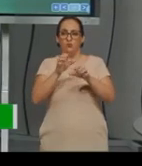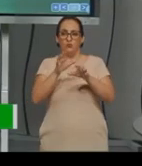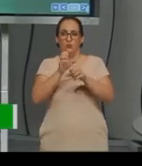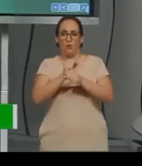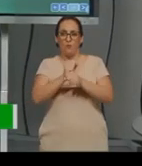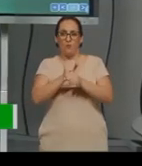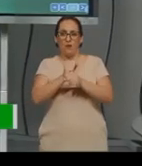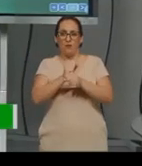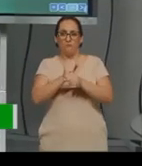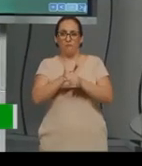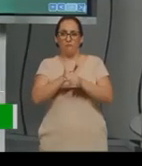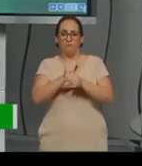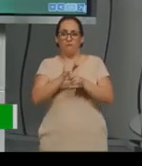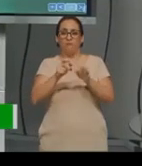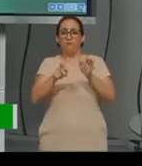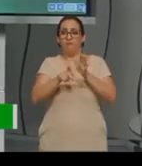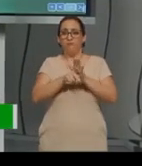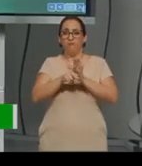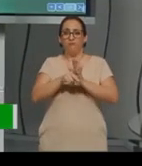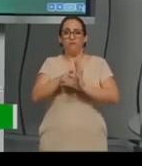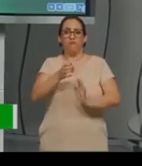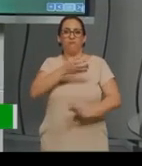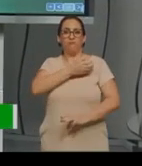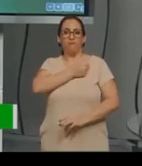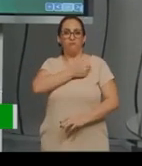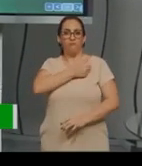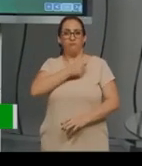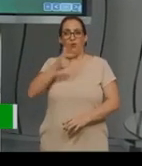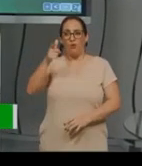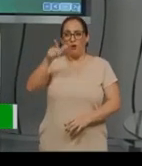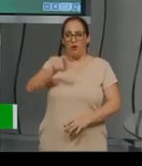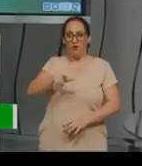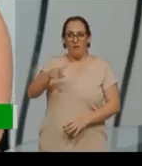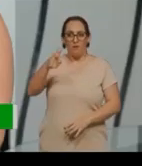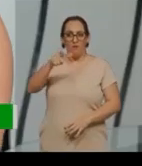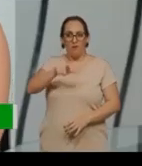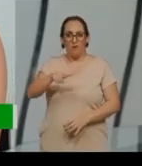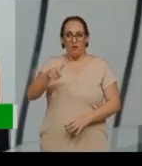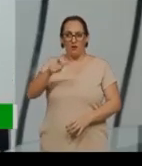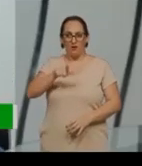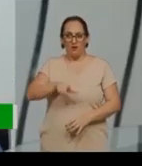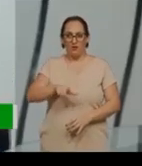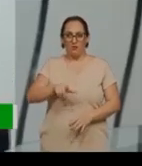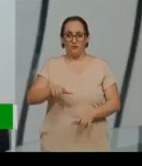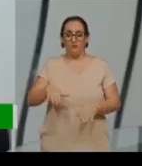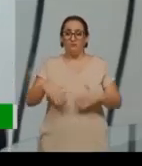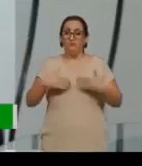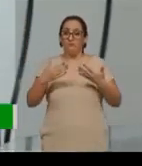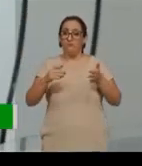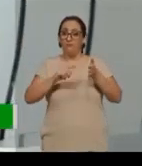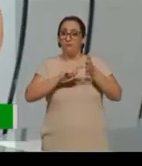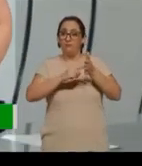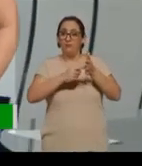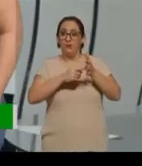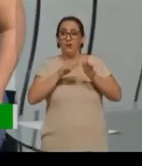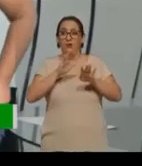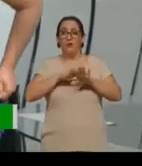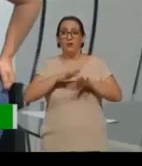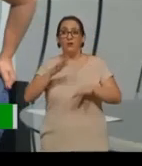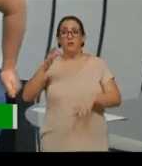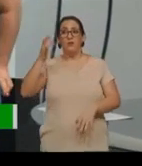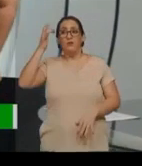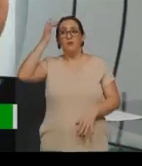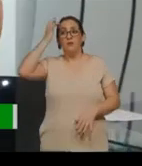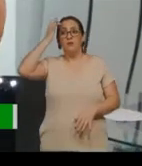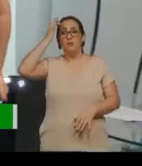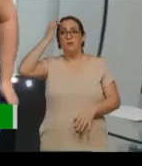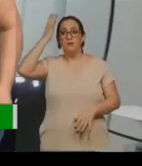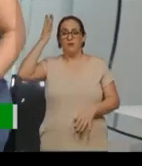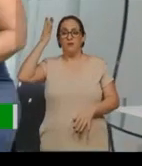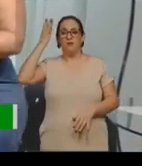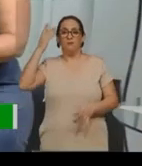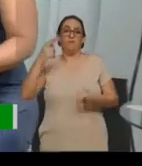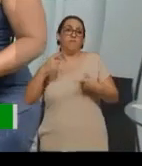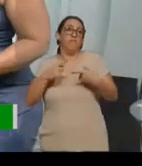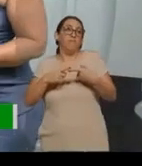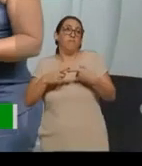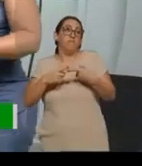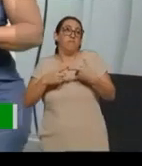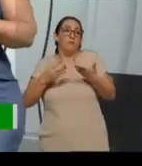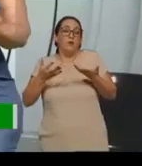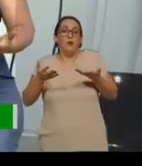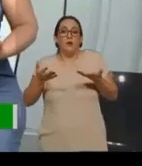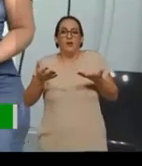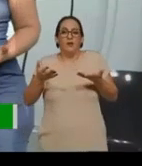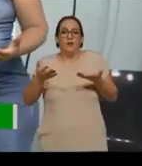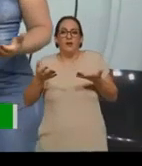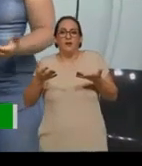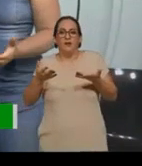parcelas, com números repetidos? A multiplicação, ela se torna mais fácil porque, uma,